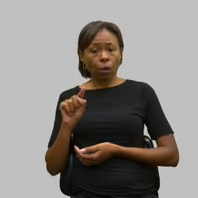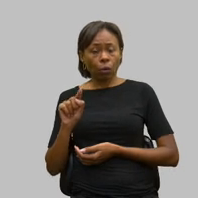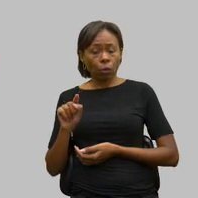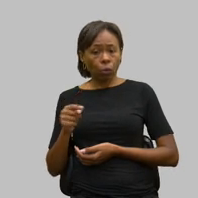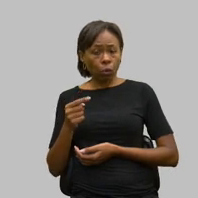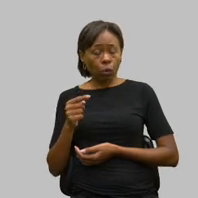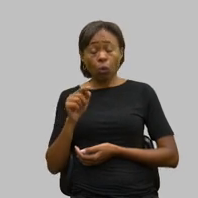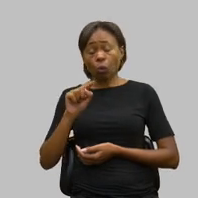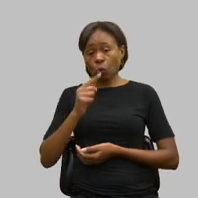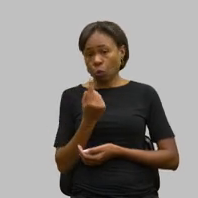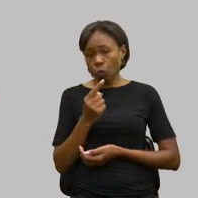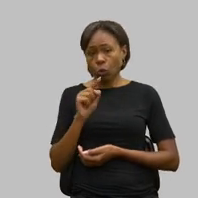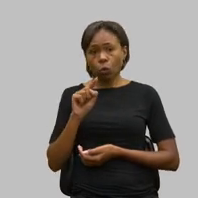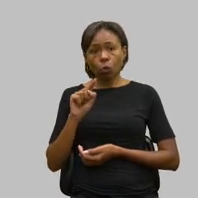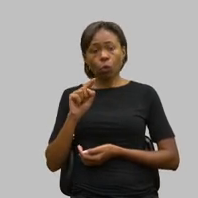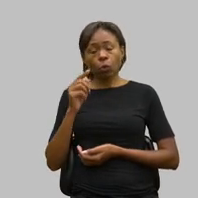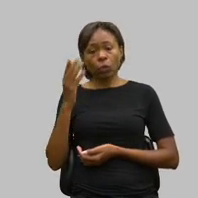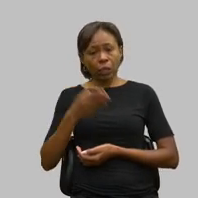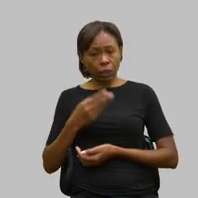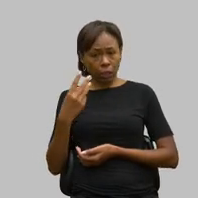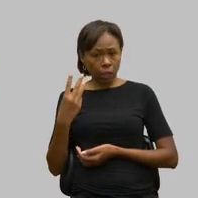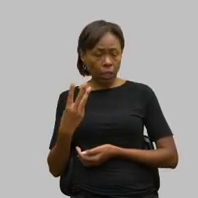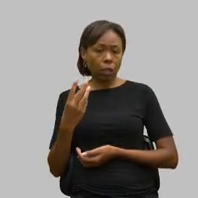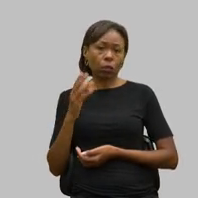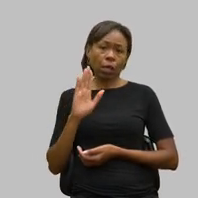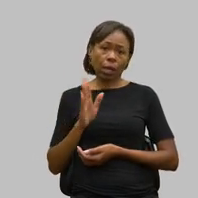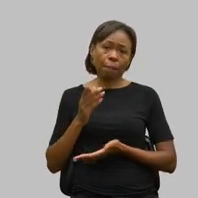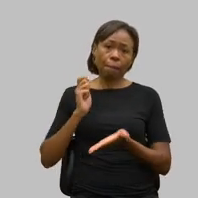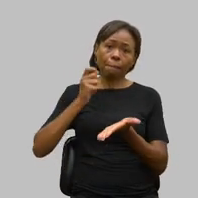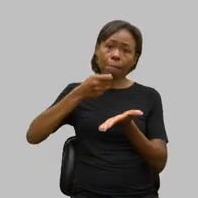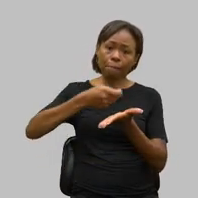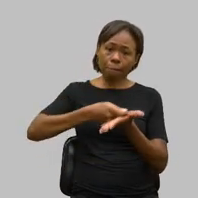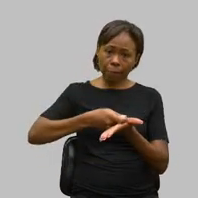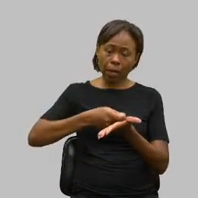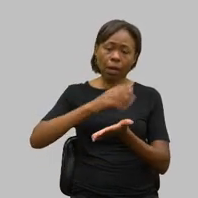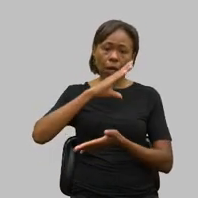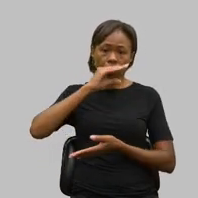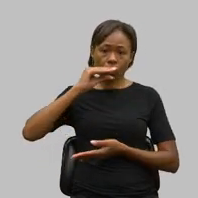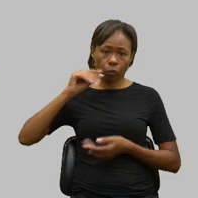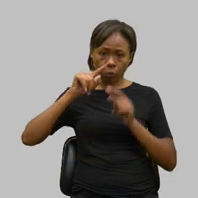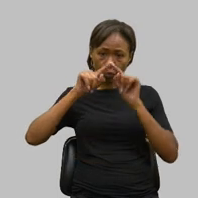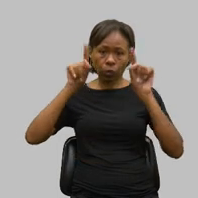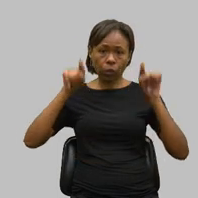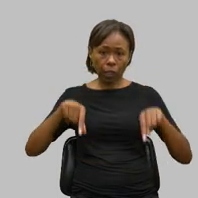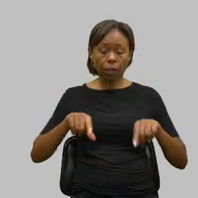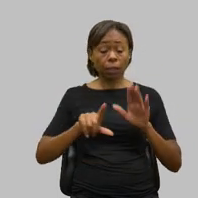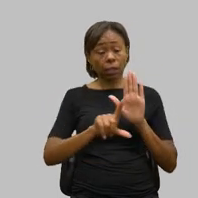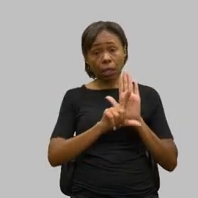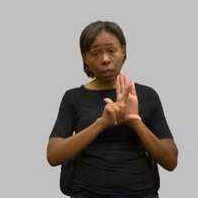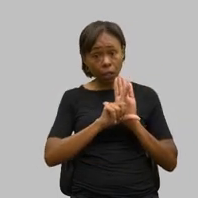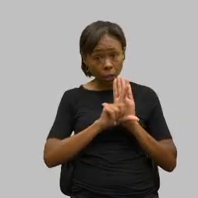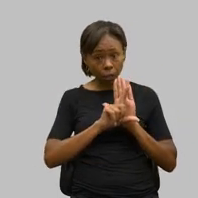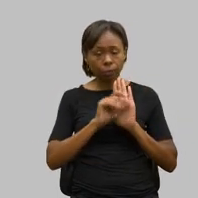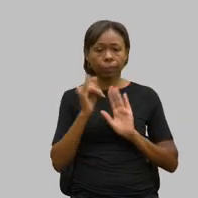pagamento de pessoal. Então é uma lei, deputado Rafael, tudo bem? É uma lei importante,